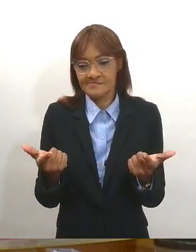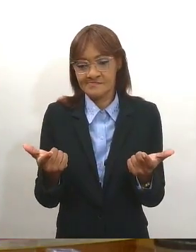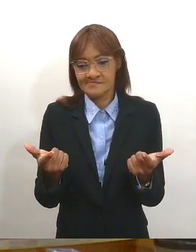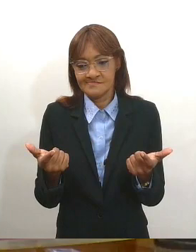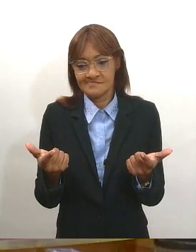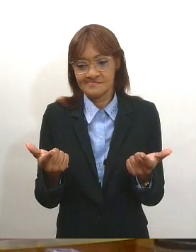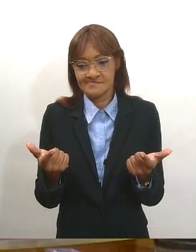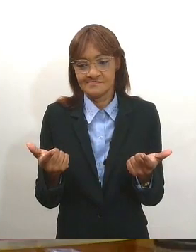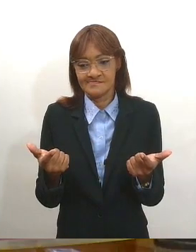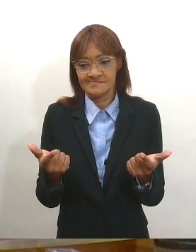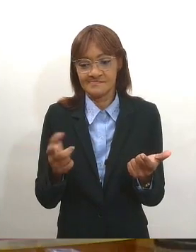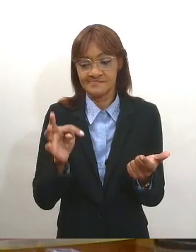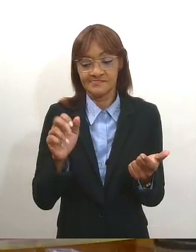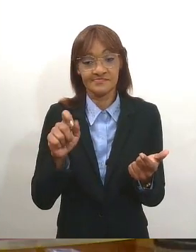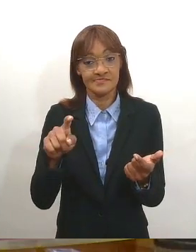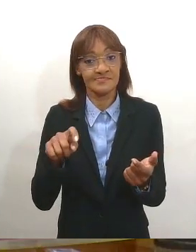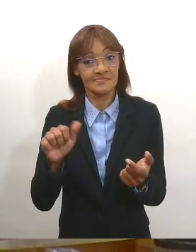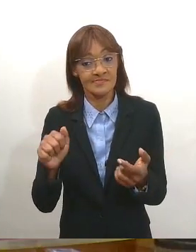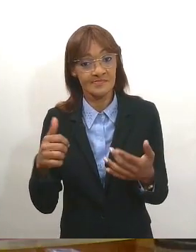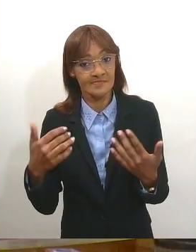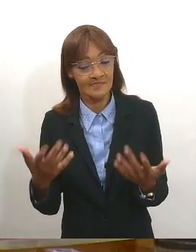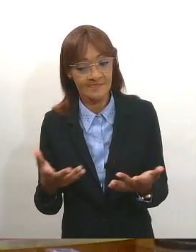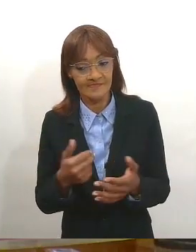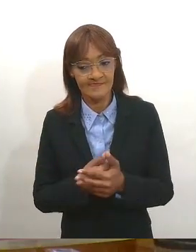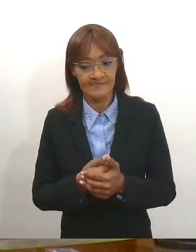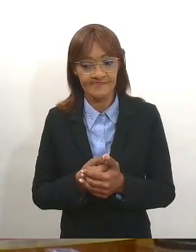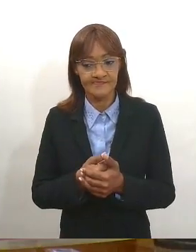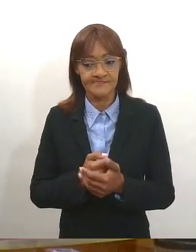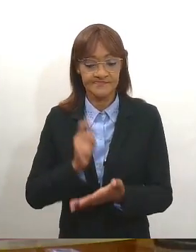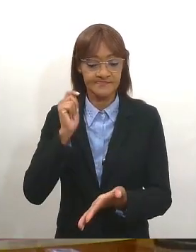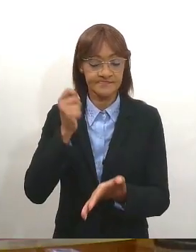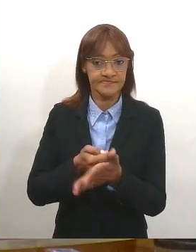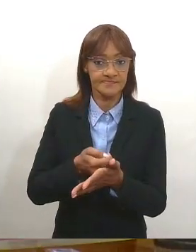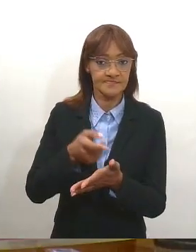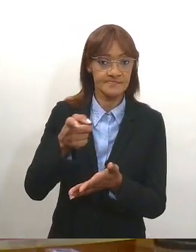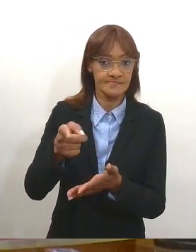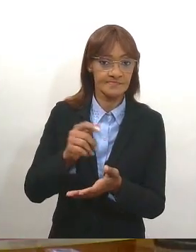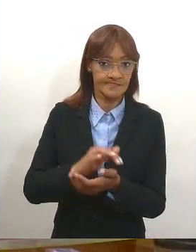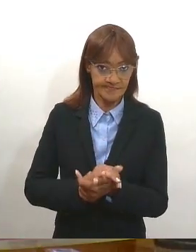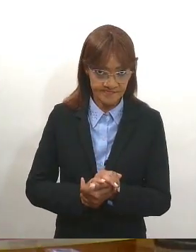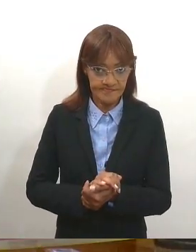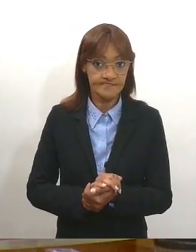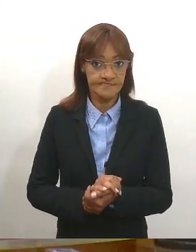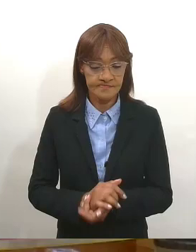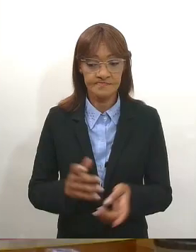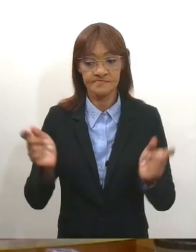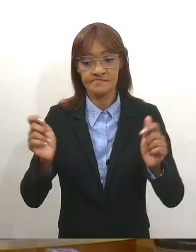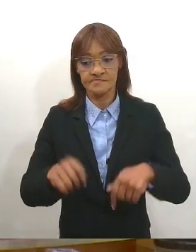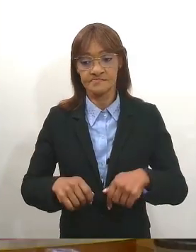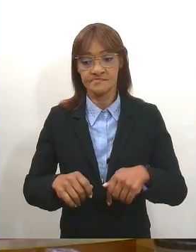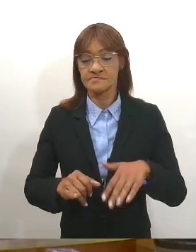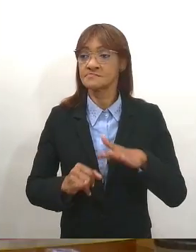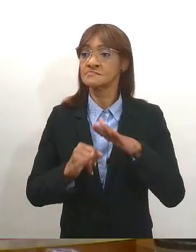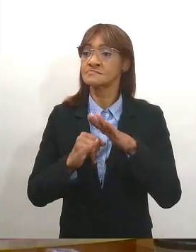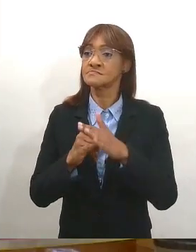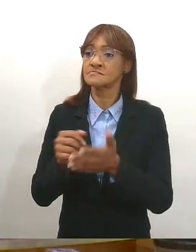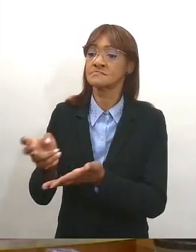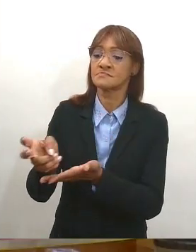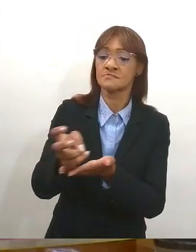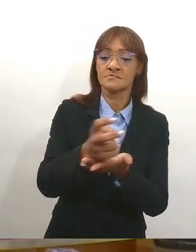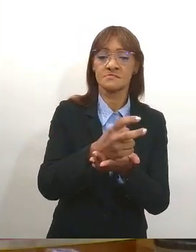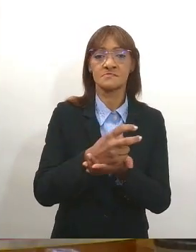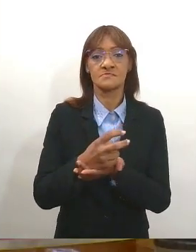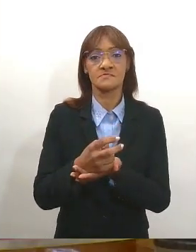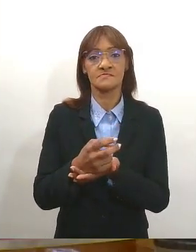taxas do DETRAN foi que fez com que esse órgão arrecadasse tanto de janeiro a outubro.